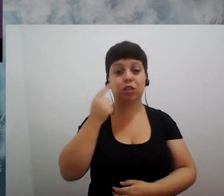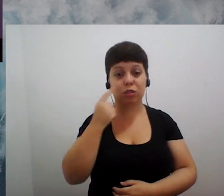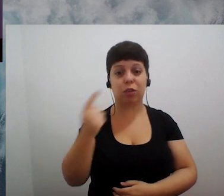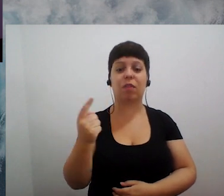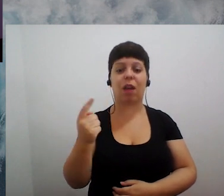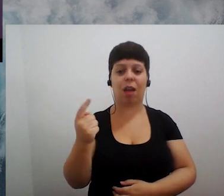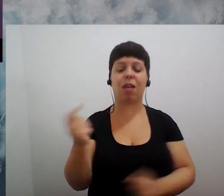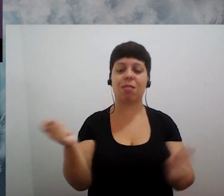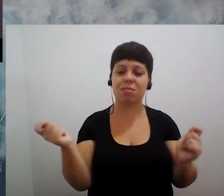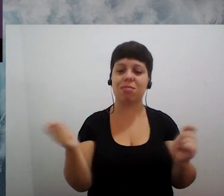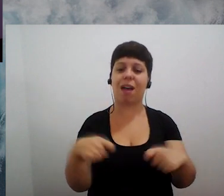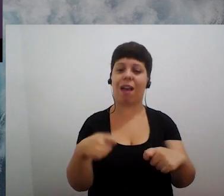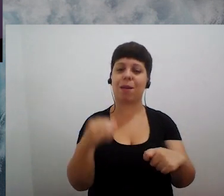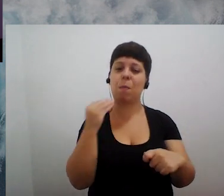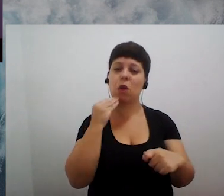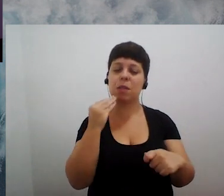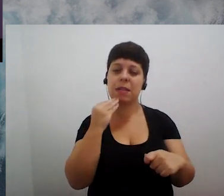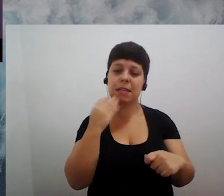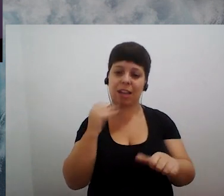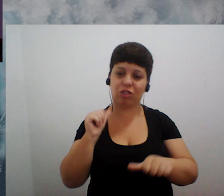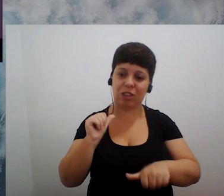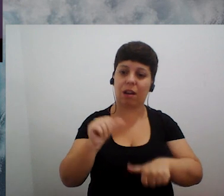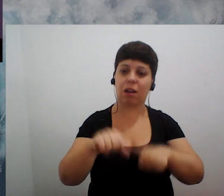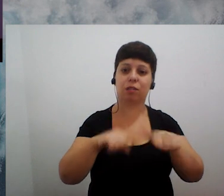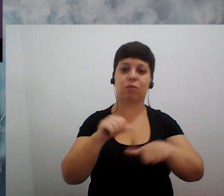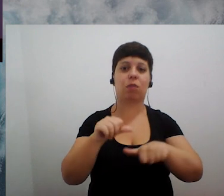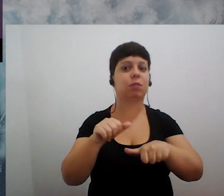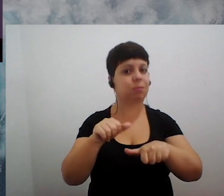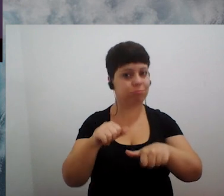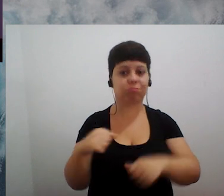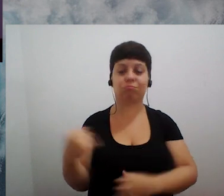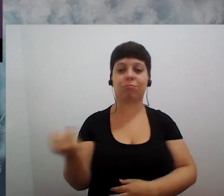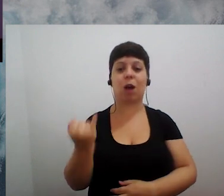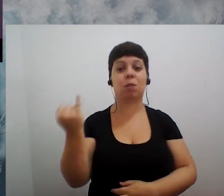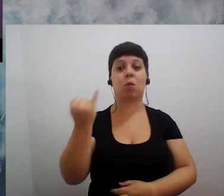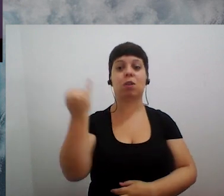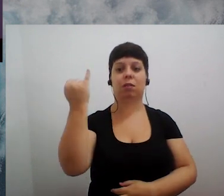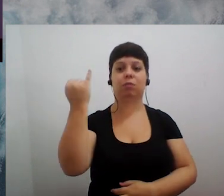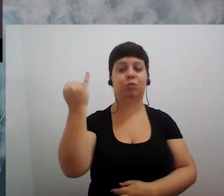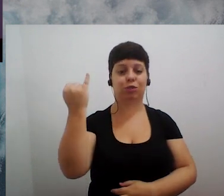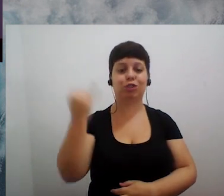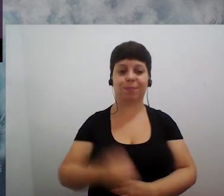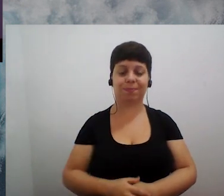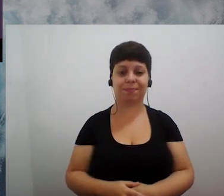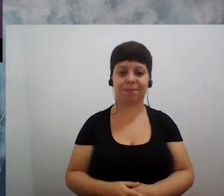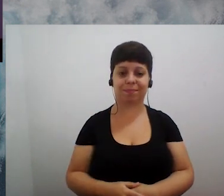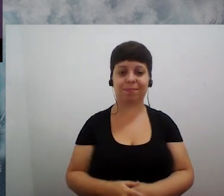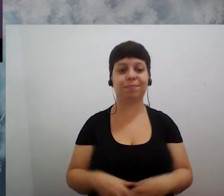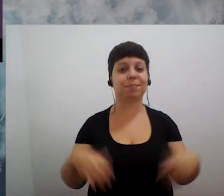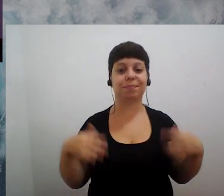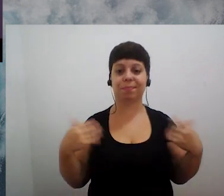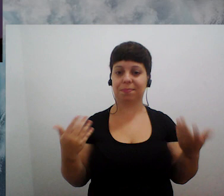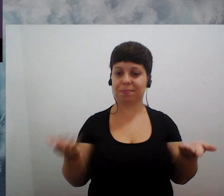e de ver que temos muitas possibilidades para a gente fazer essa transformação que é tão importante, que a gente faça ela acontecer o quanto